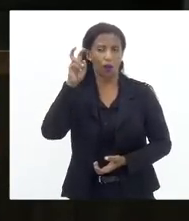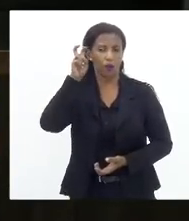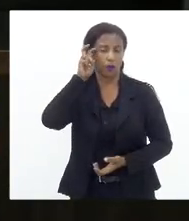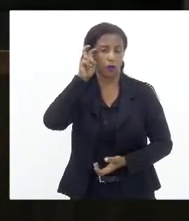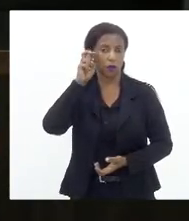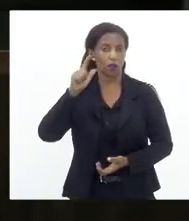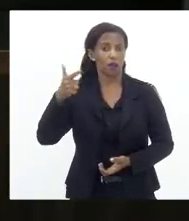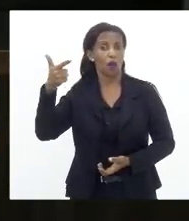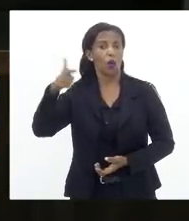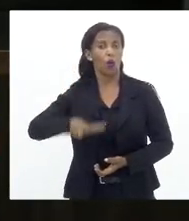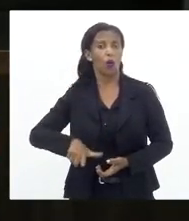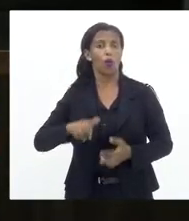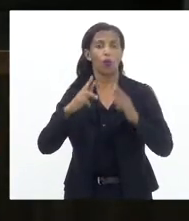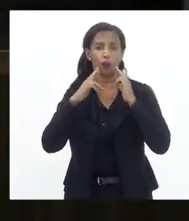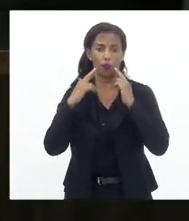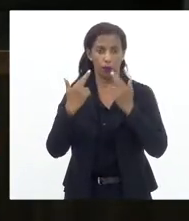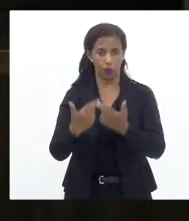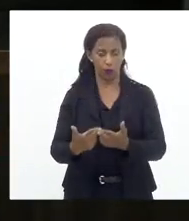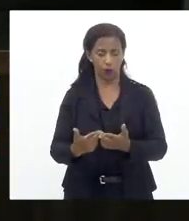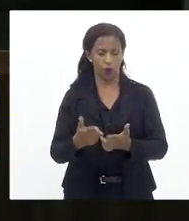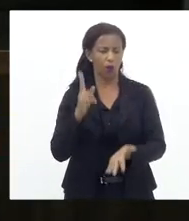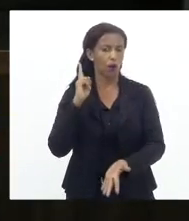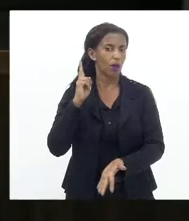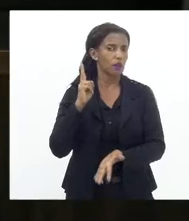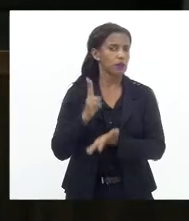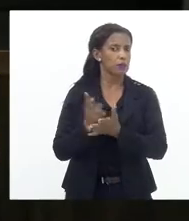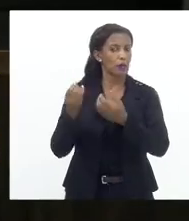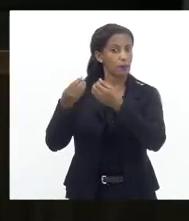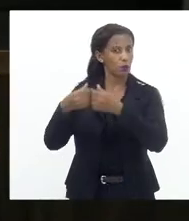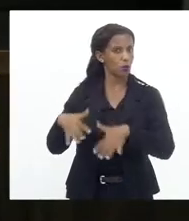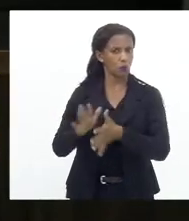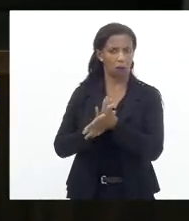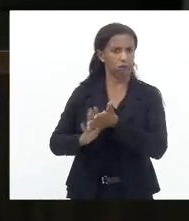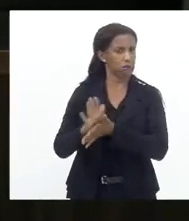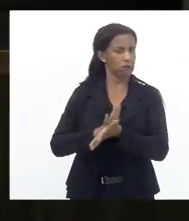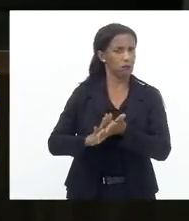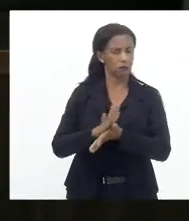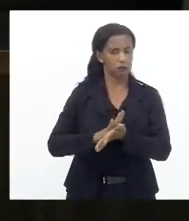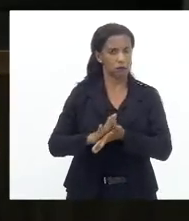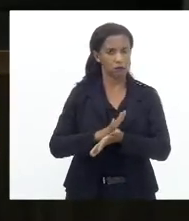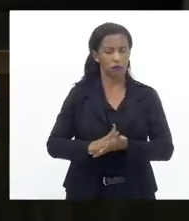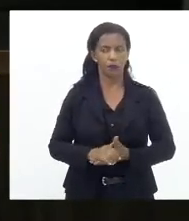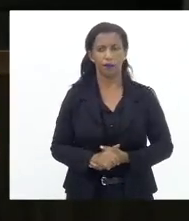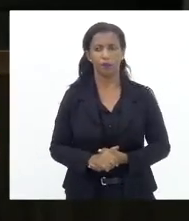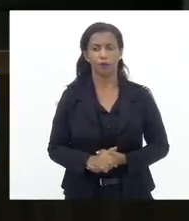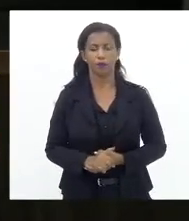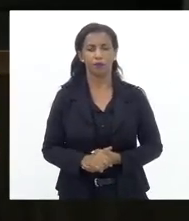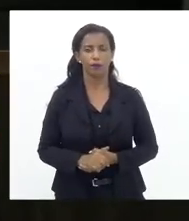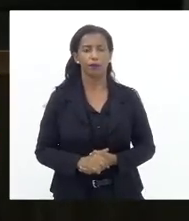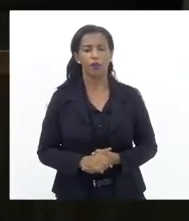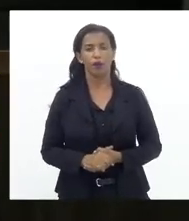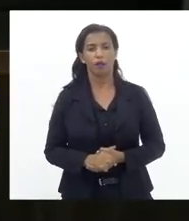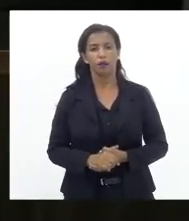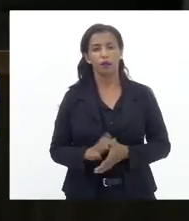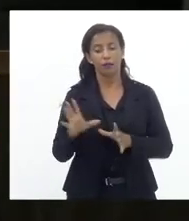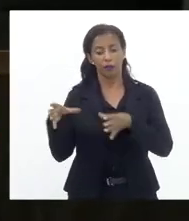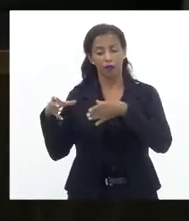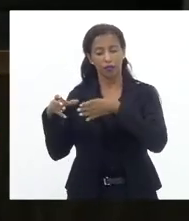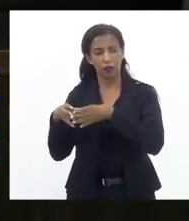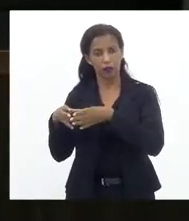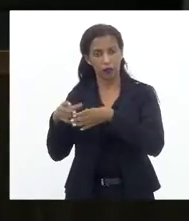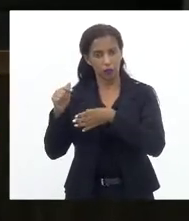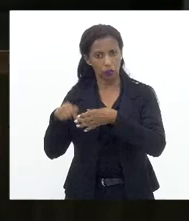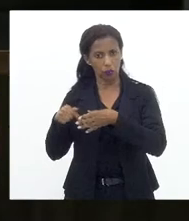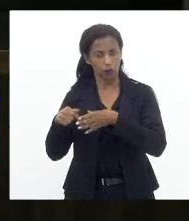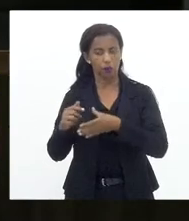ou quinta vamos ter uma outra reunião sem prejuízo logicamente do que virá desse grupo